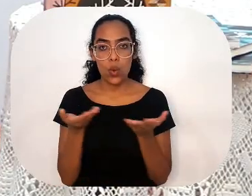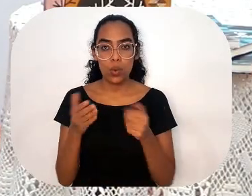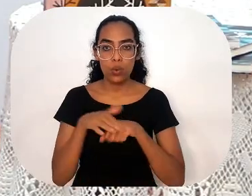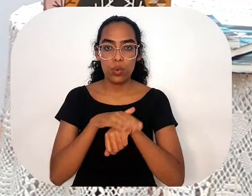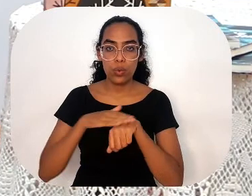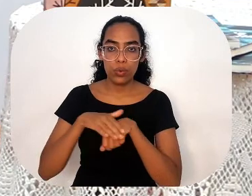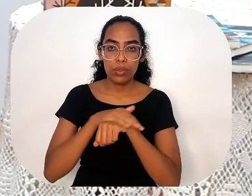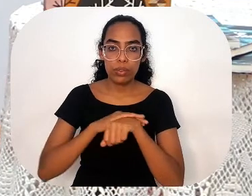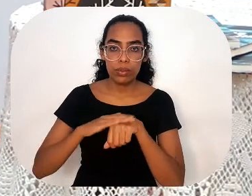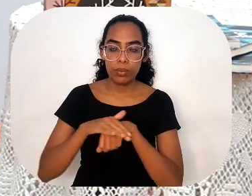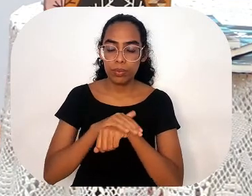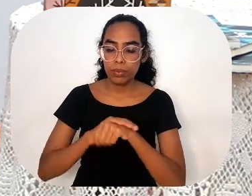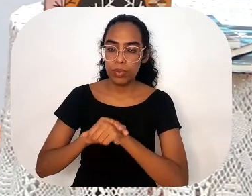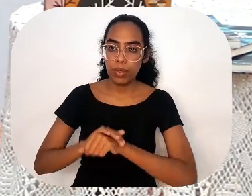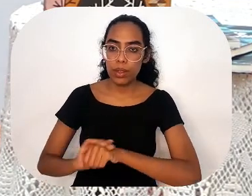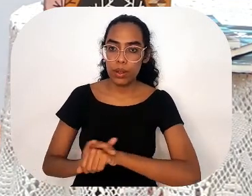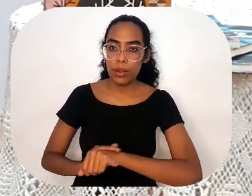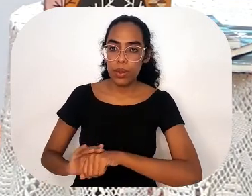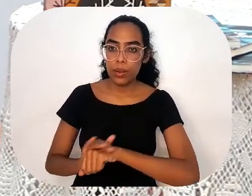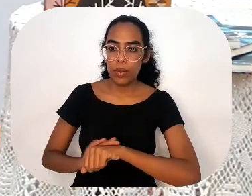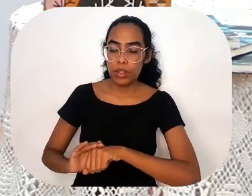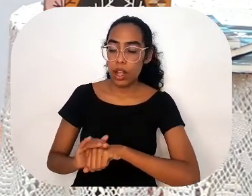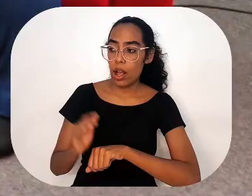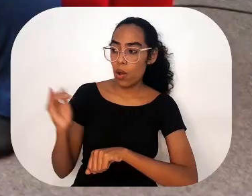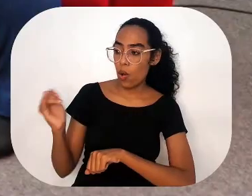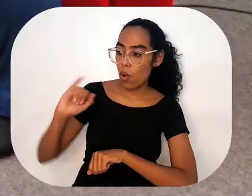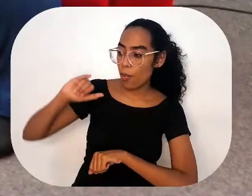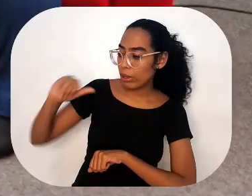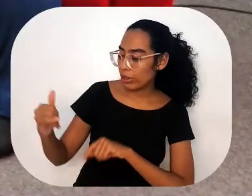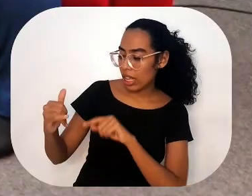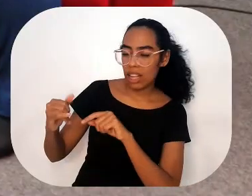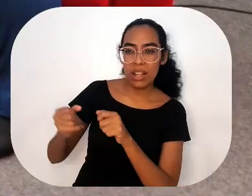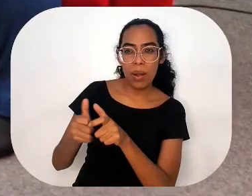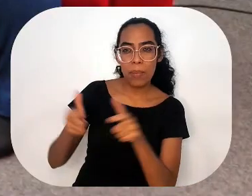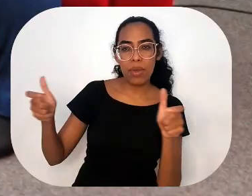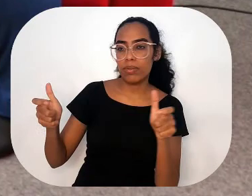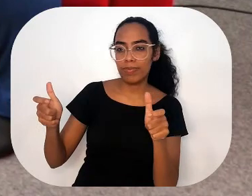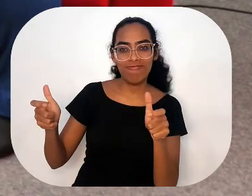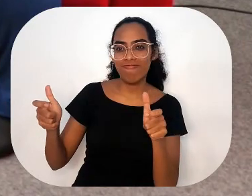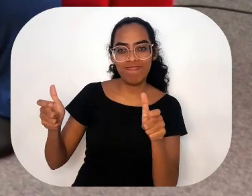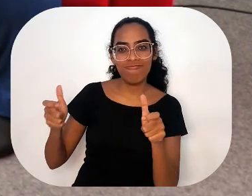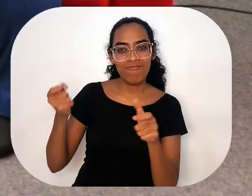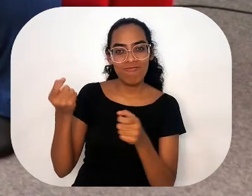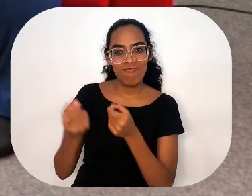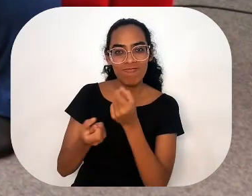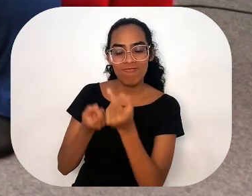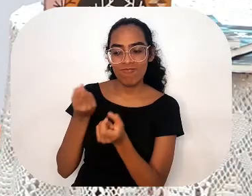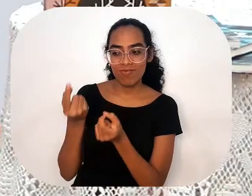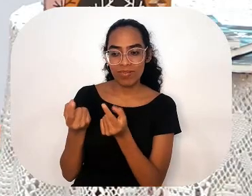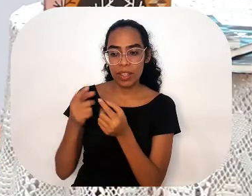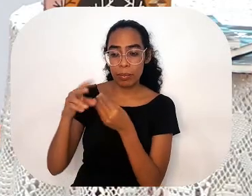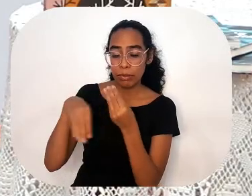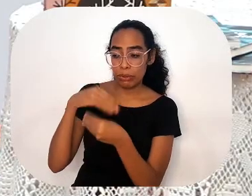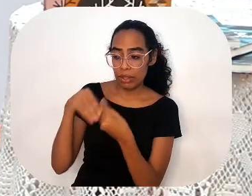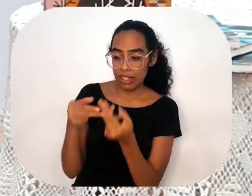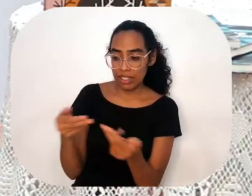isso né Cristina Eu acho que as oportunidades não são tantas para gente falar de literatura de ser sociais de